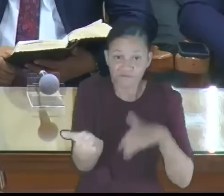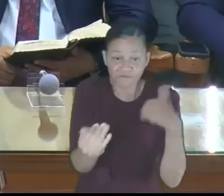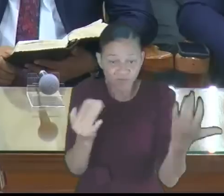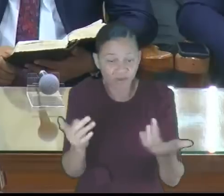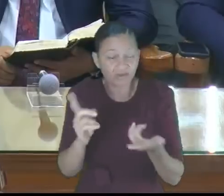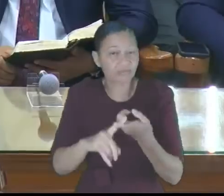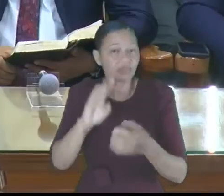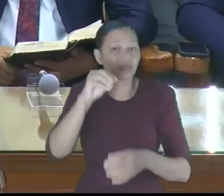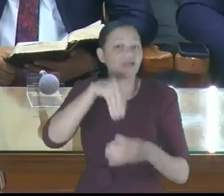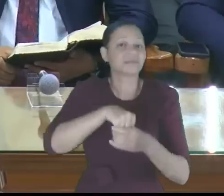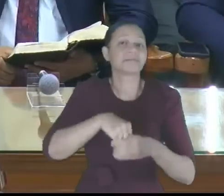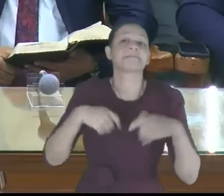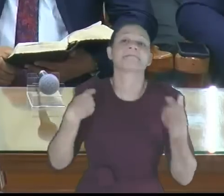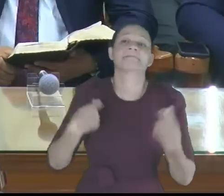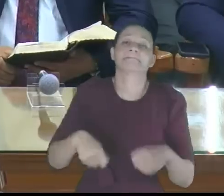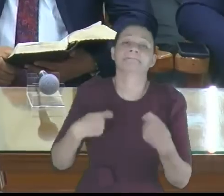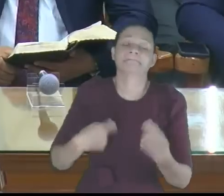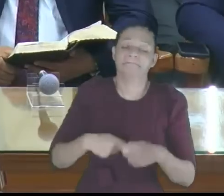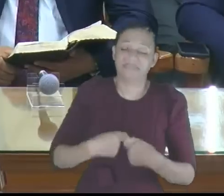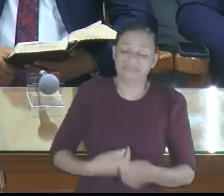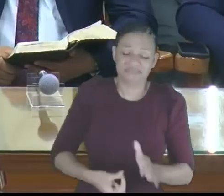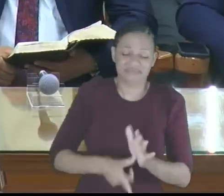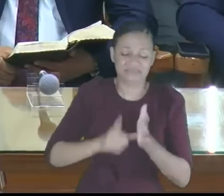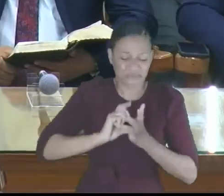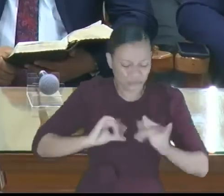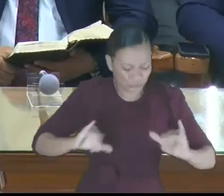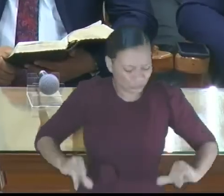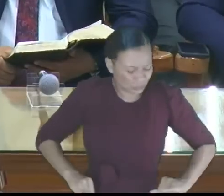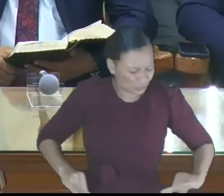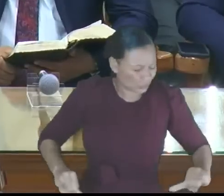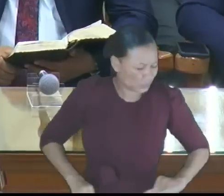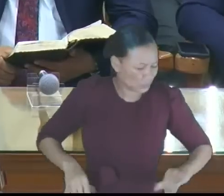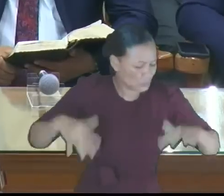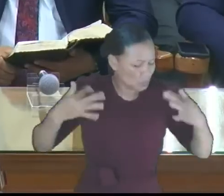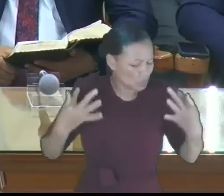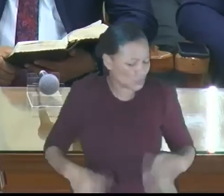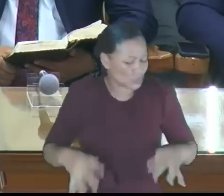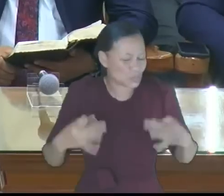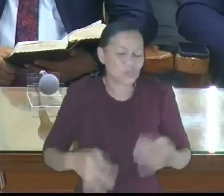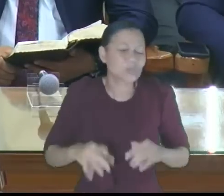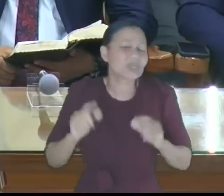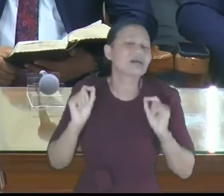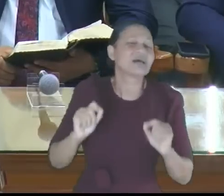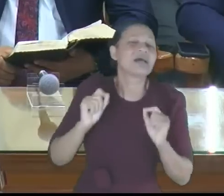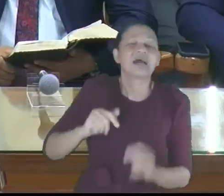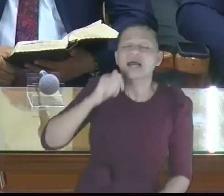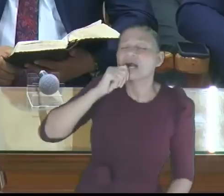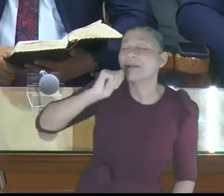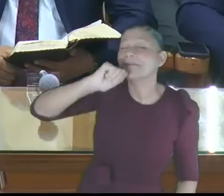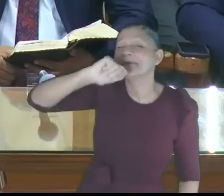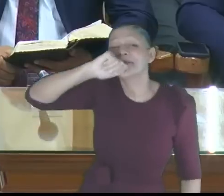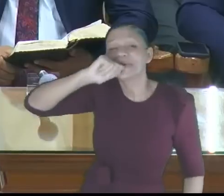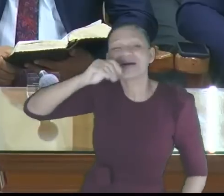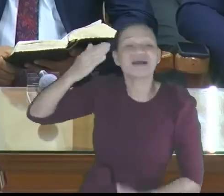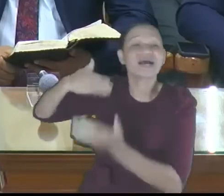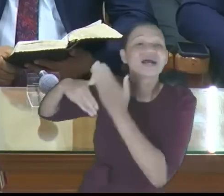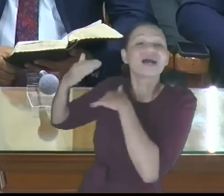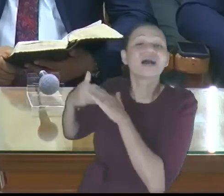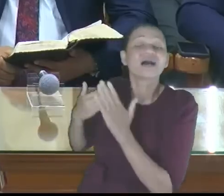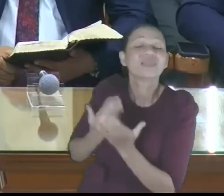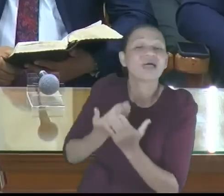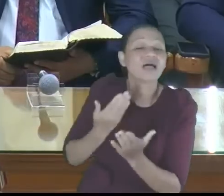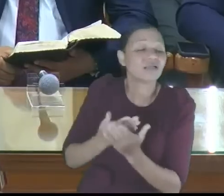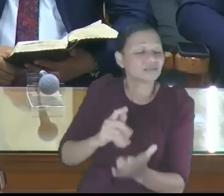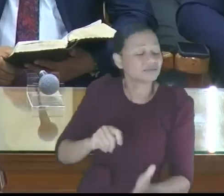dentro, é necessário dores de parto. Diz que a mãe, quem é a mãe? Nós aprendemos nas outras aulas, quem é a